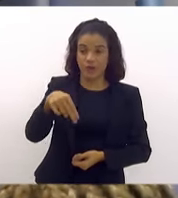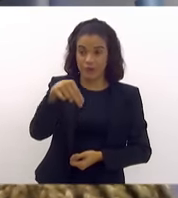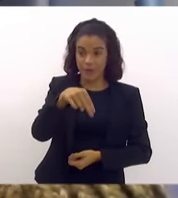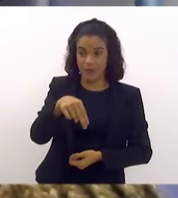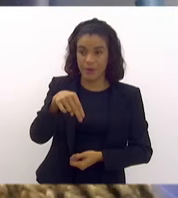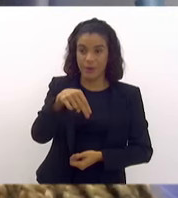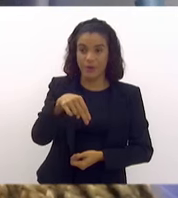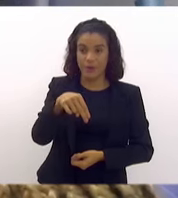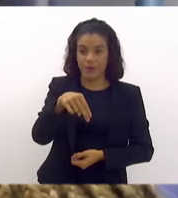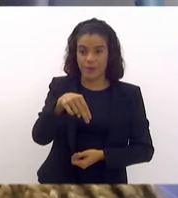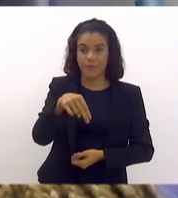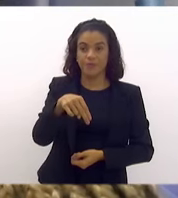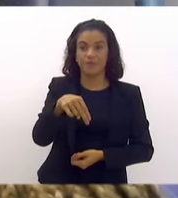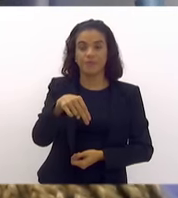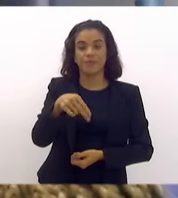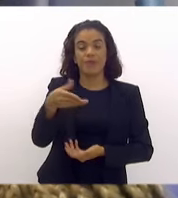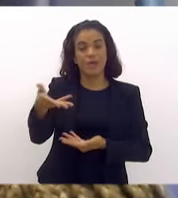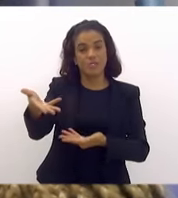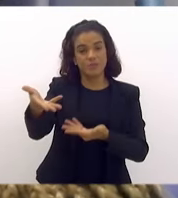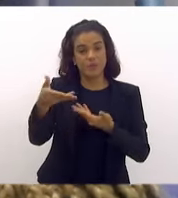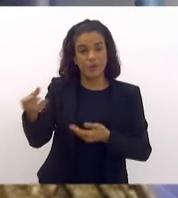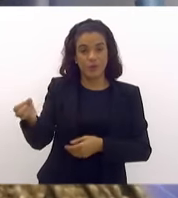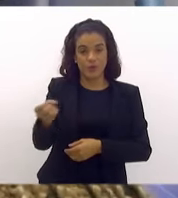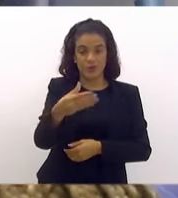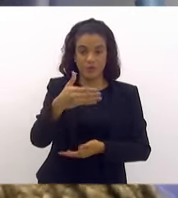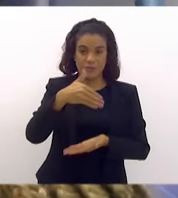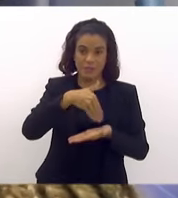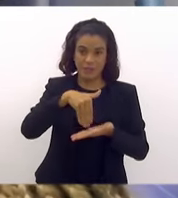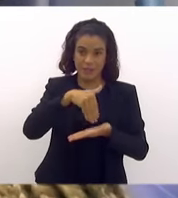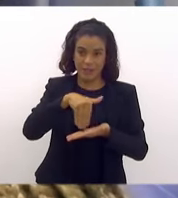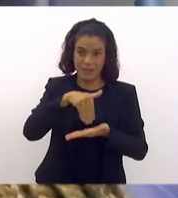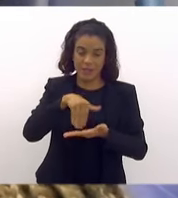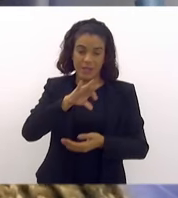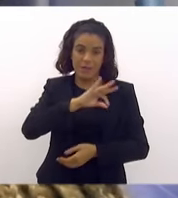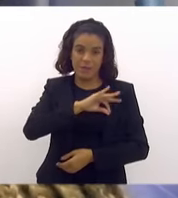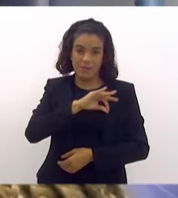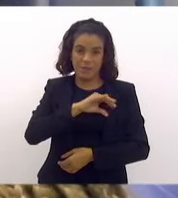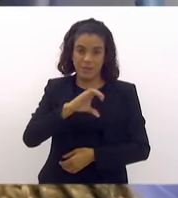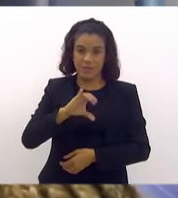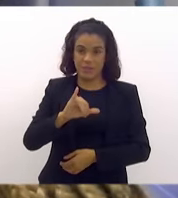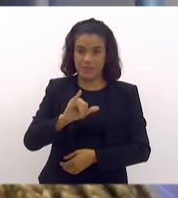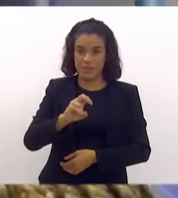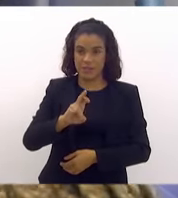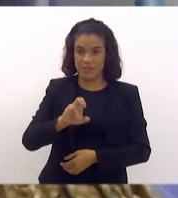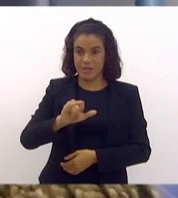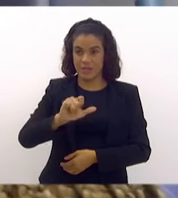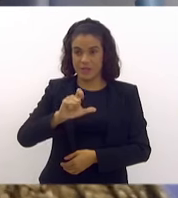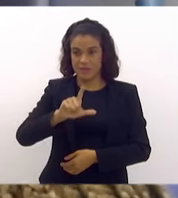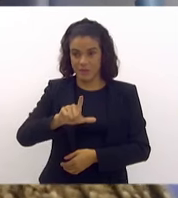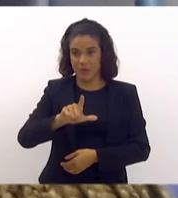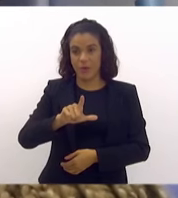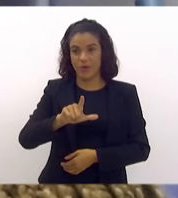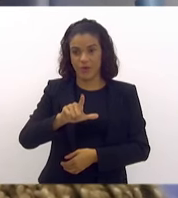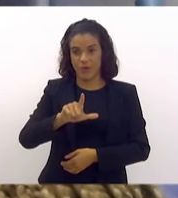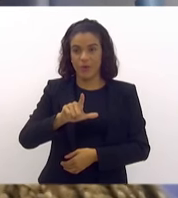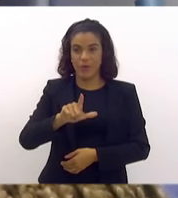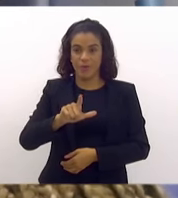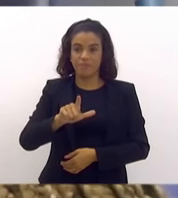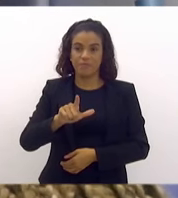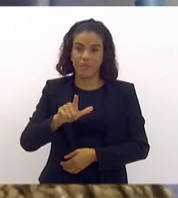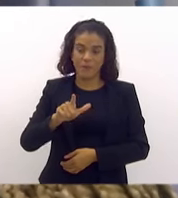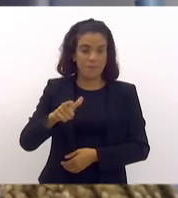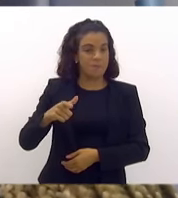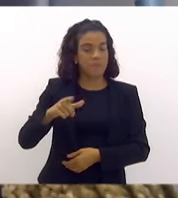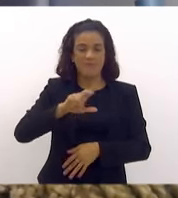a a chamada do novo secretário de Polícia Civil né diante do início dessa CPI a gente já viu que